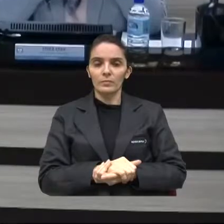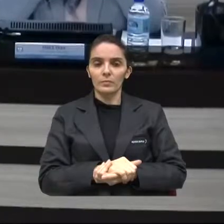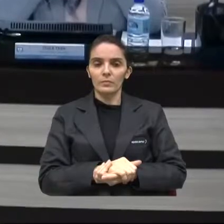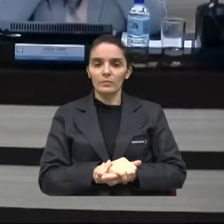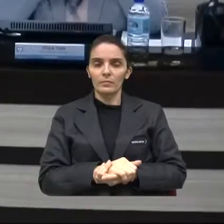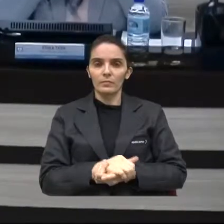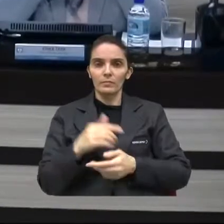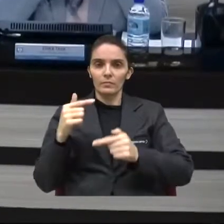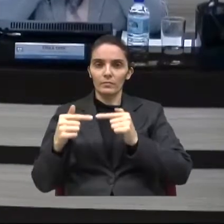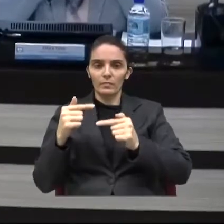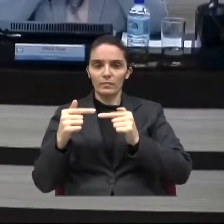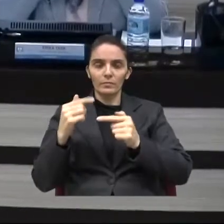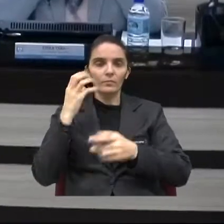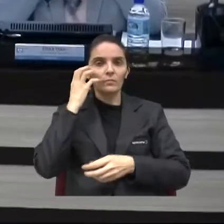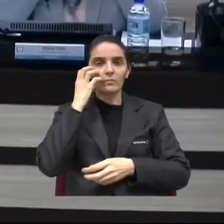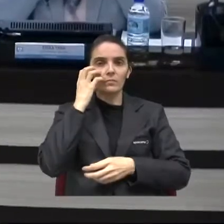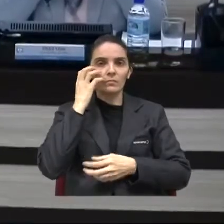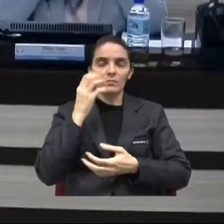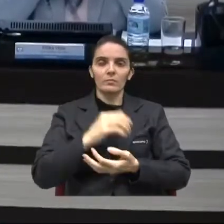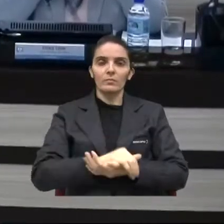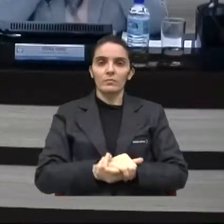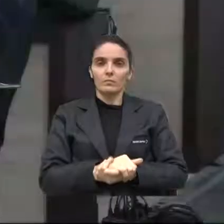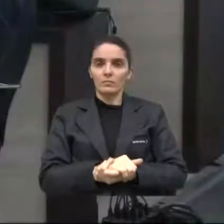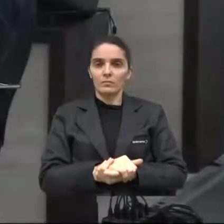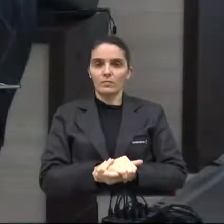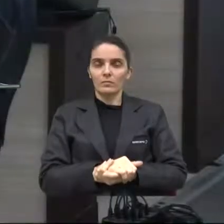Em discussão, doutor Marcelo Rossi.